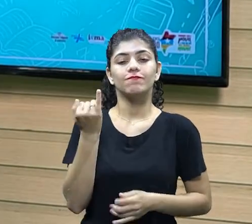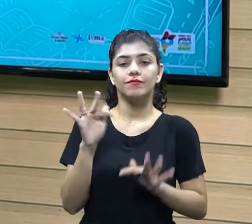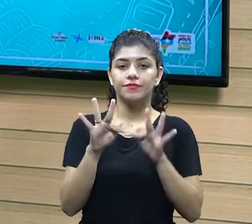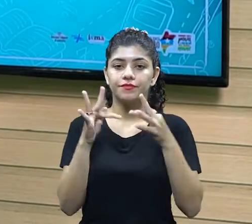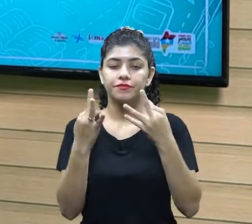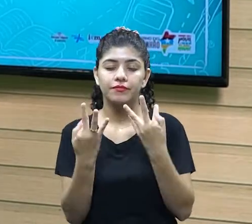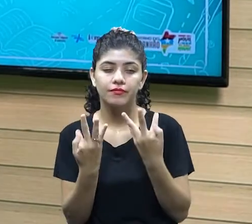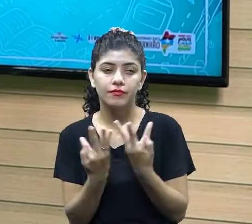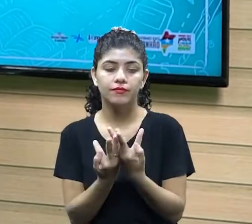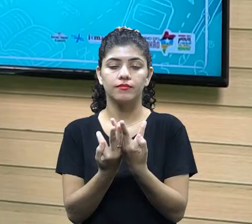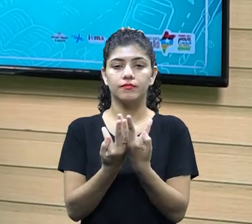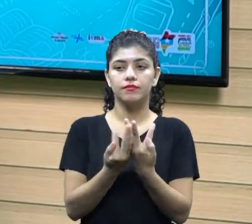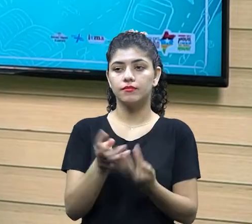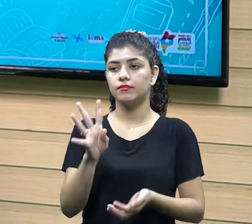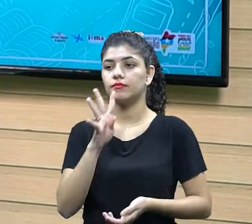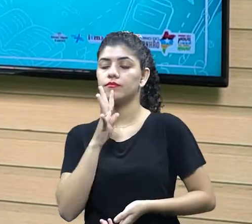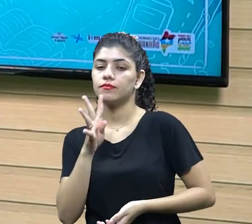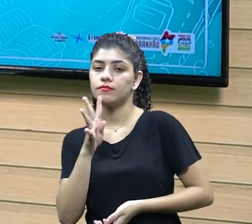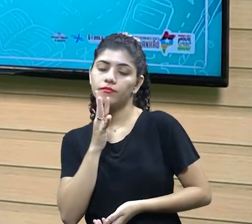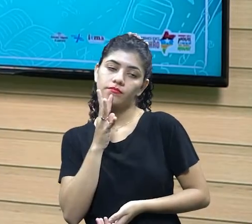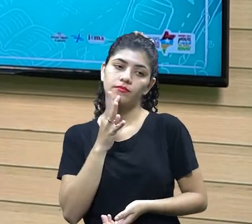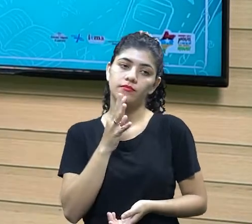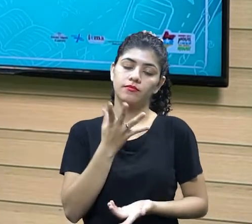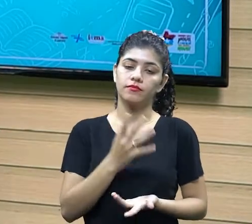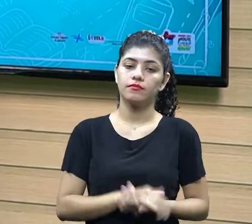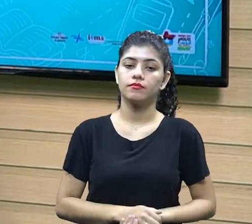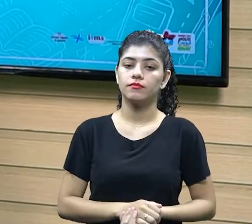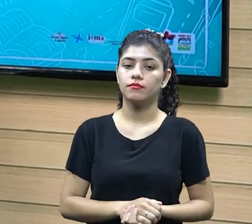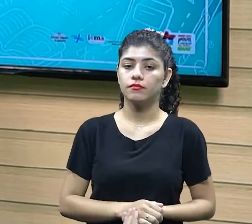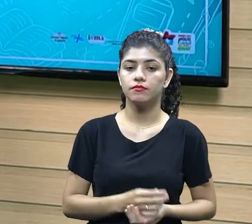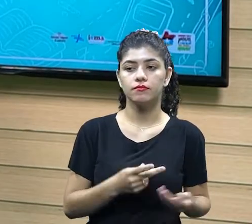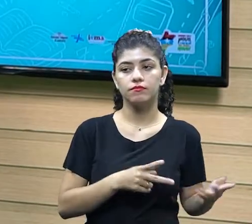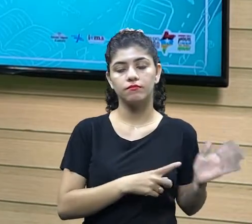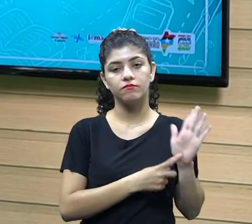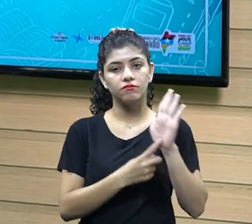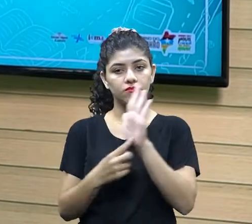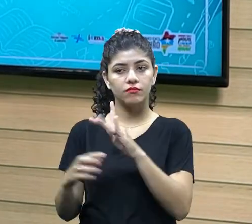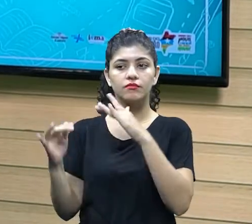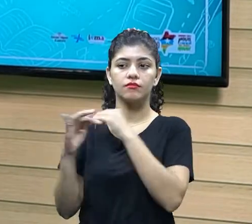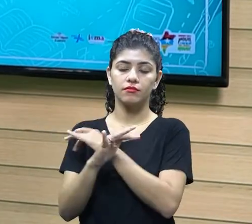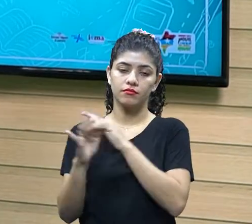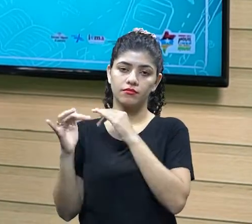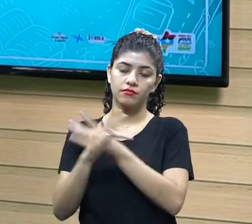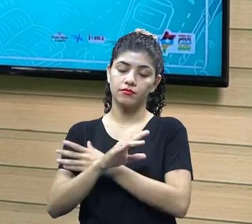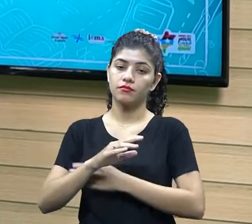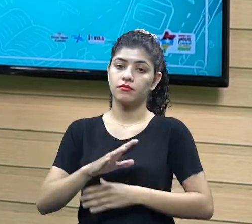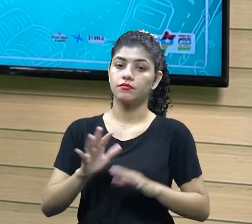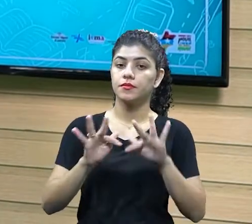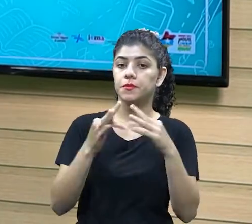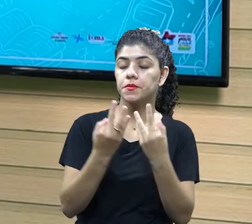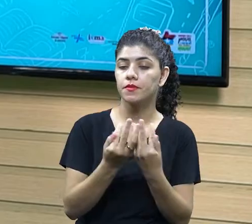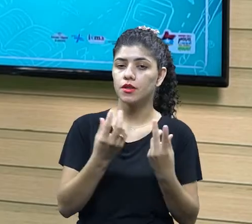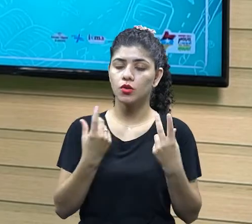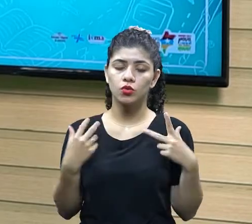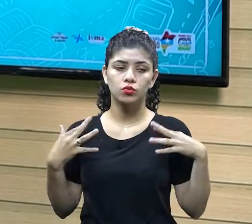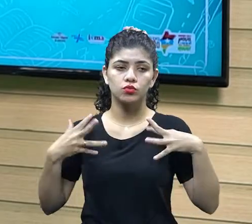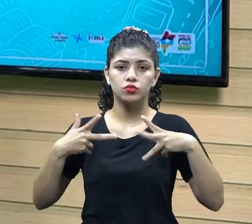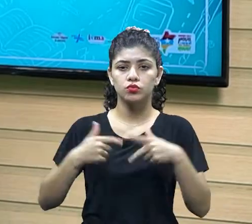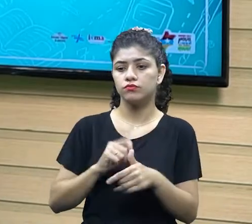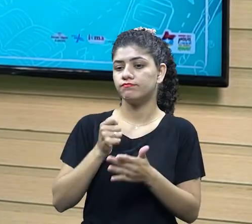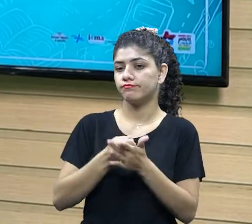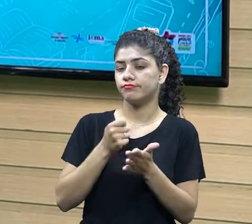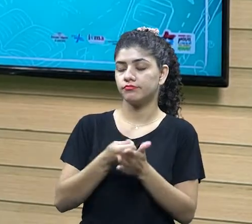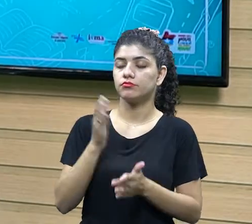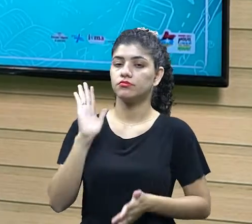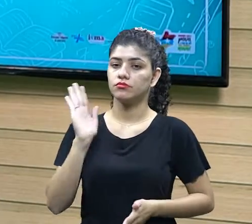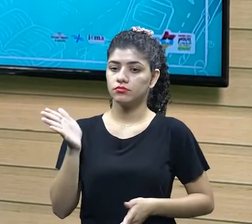poder usufruir dessa viagem com a sua família, visitar os seus pais, né? Apresentar a cidade de Salvador para sua família, já